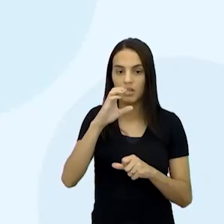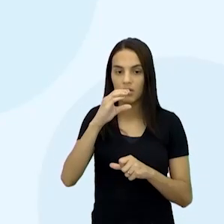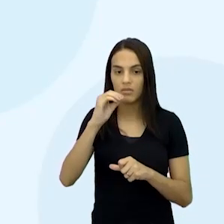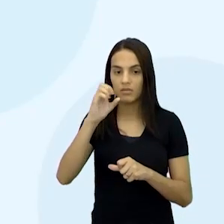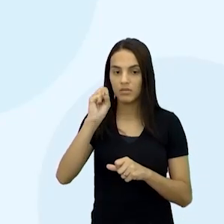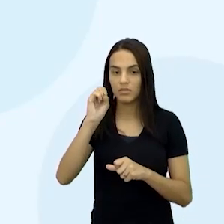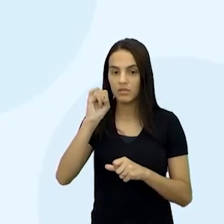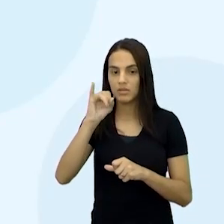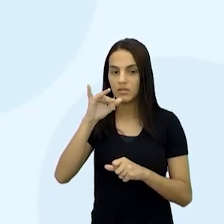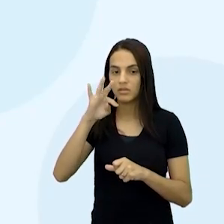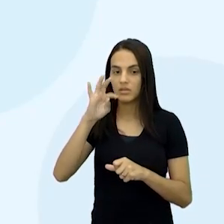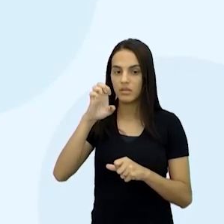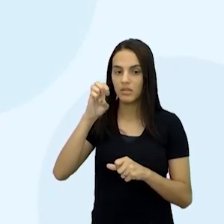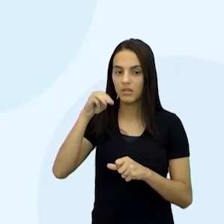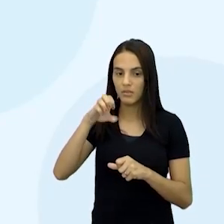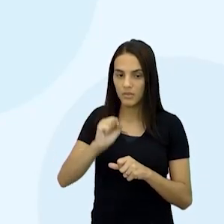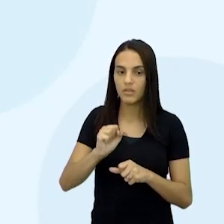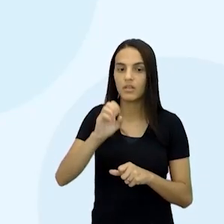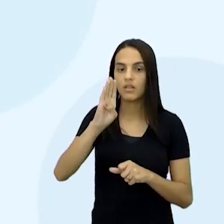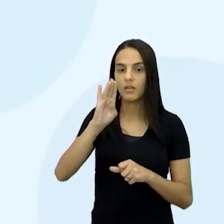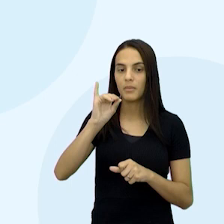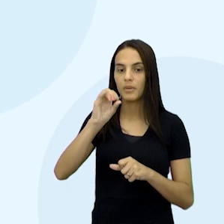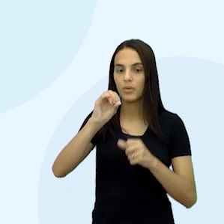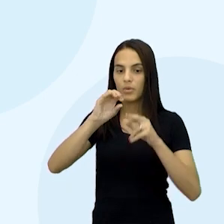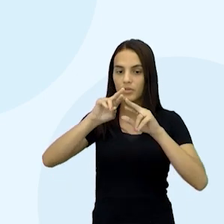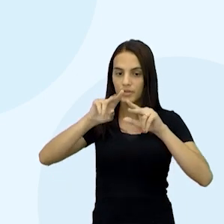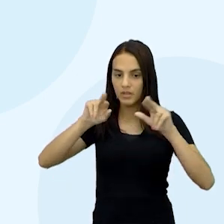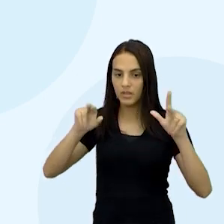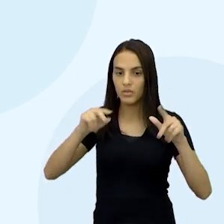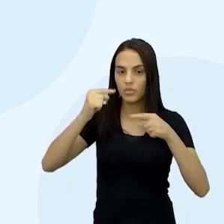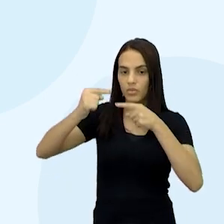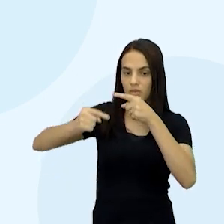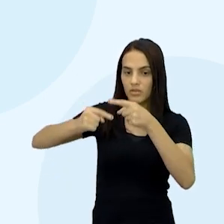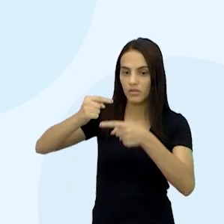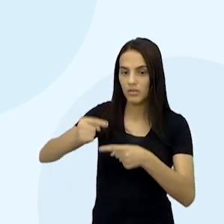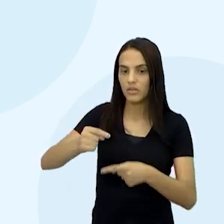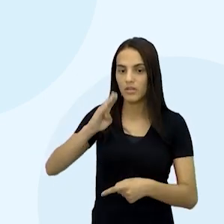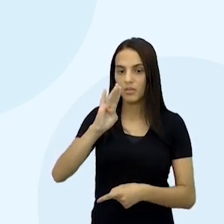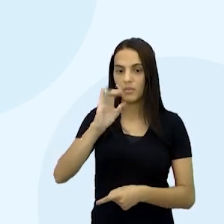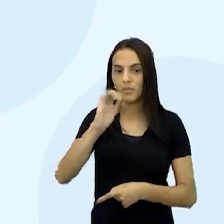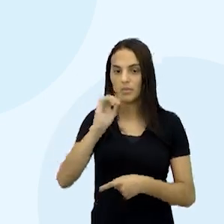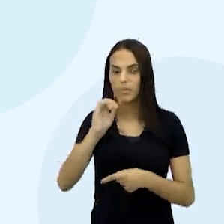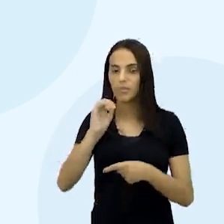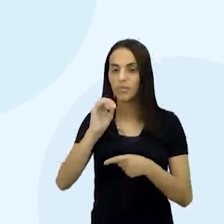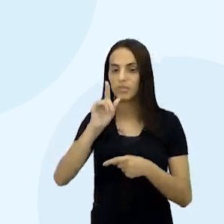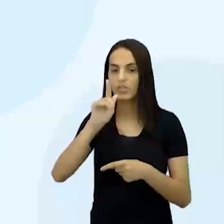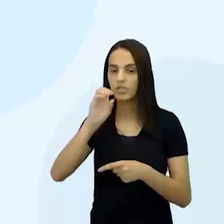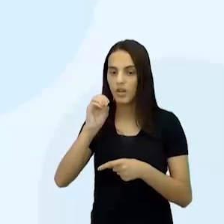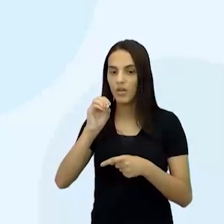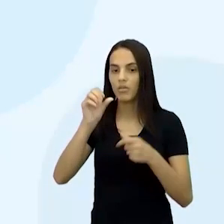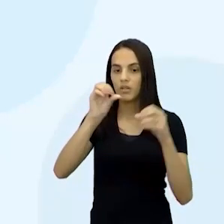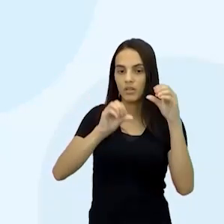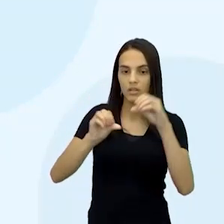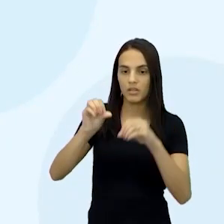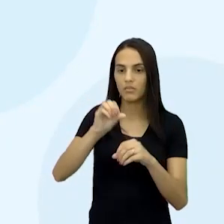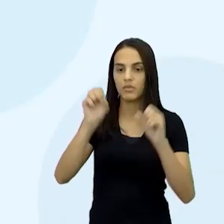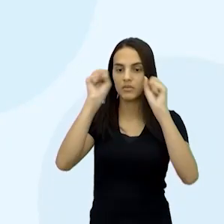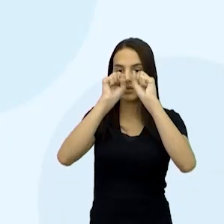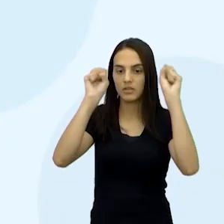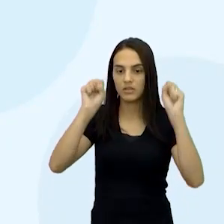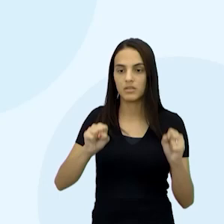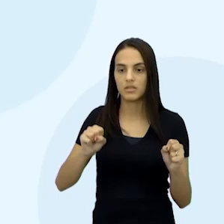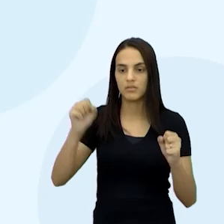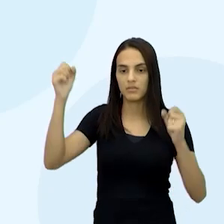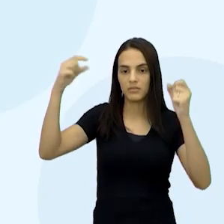nos ecossistemas, na biodiversidade, nos ciclos biogeoquímicos, no sistema climático e